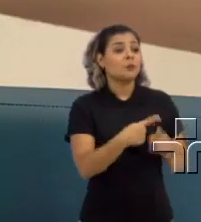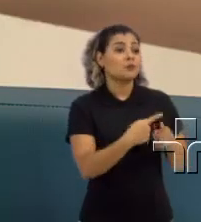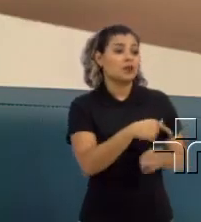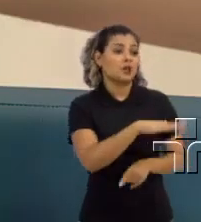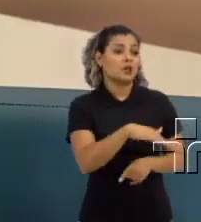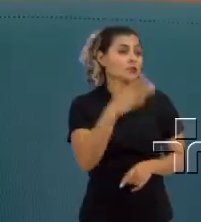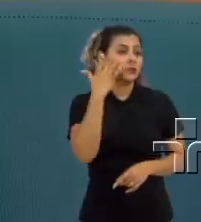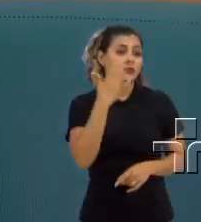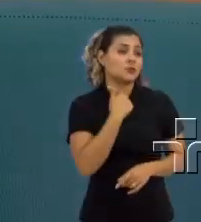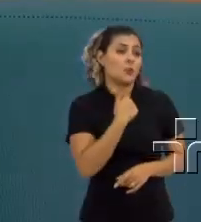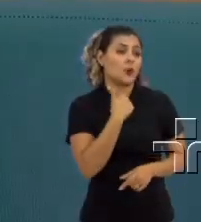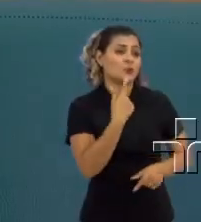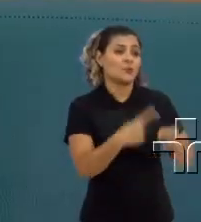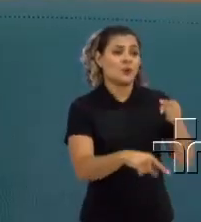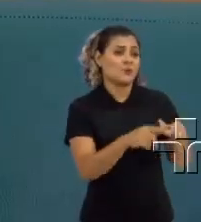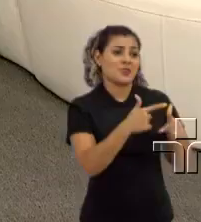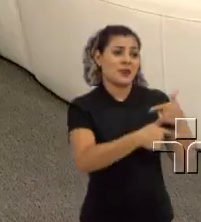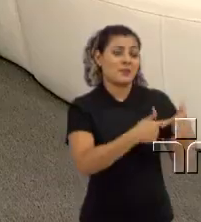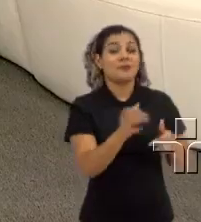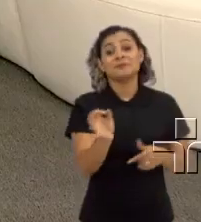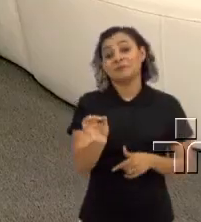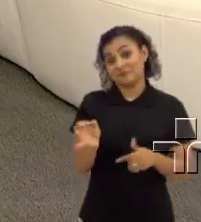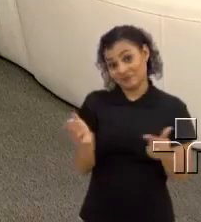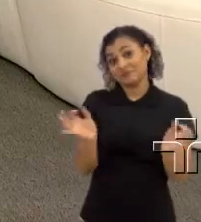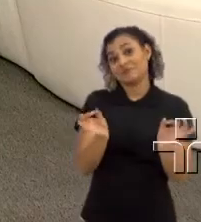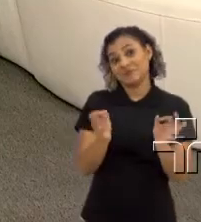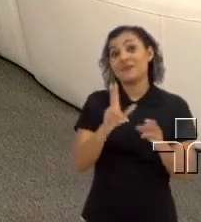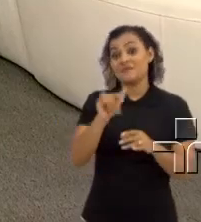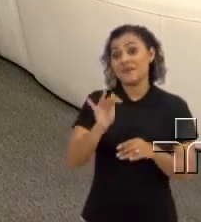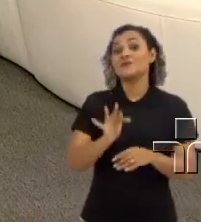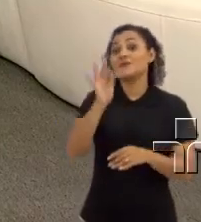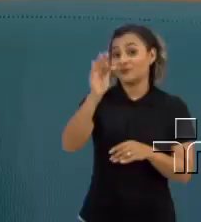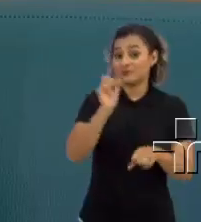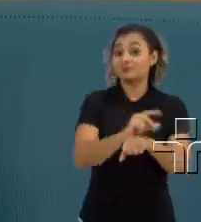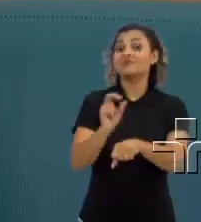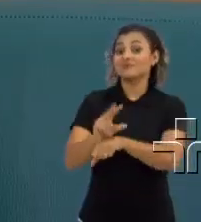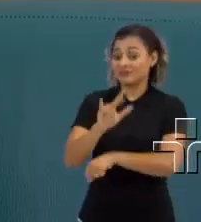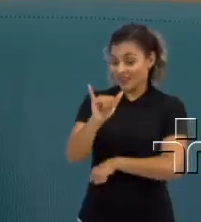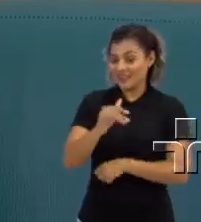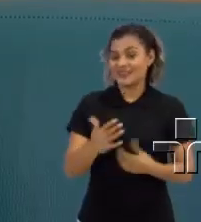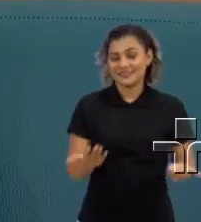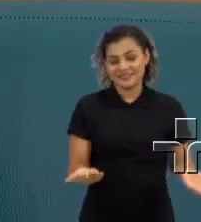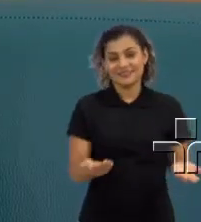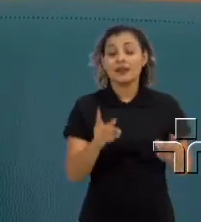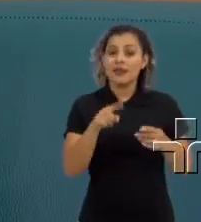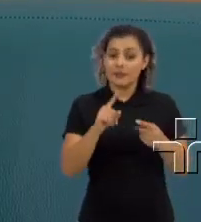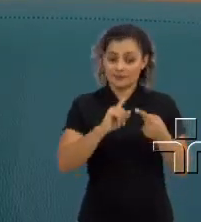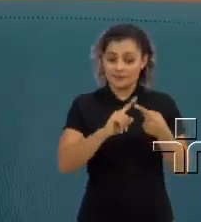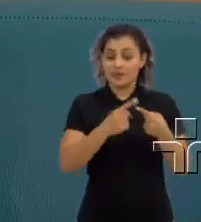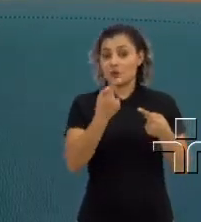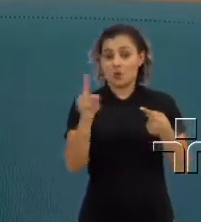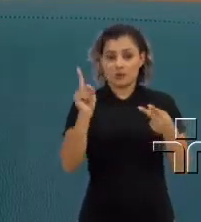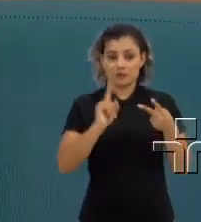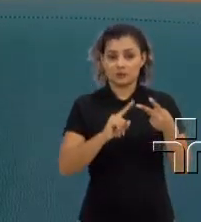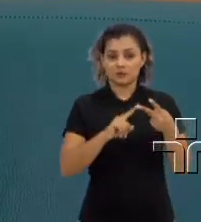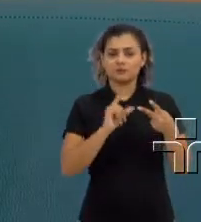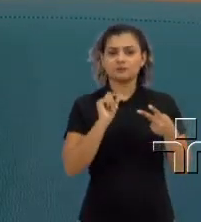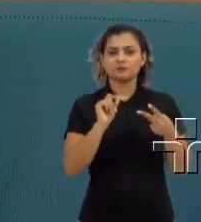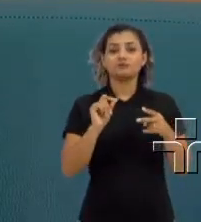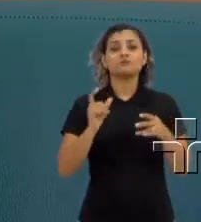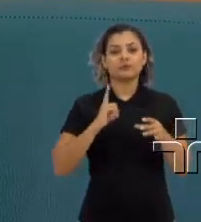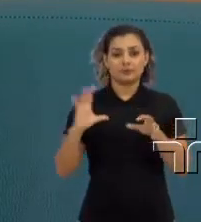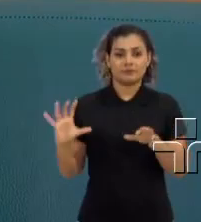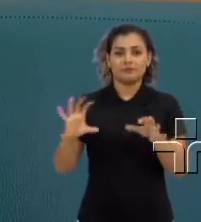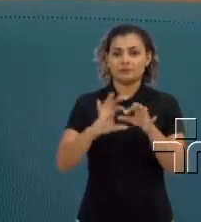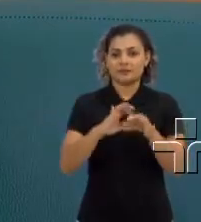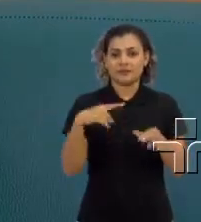trabalhar, e né? E as crianças ainda não podem trabalhar, sim, mas já, né, elas vão estar lá. É, isso é uma coisa, e a outra coisa que tem a ver com o que a gente